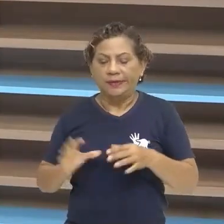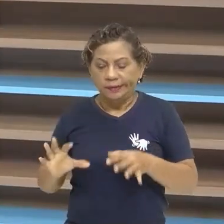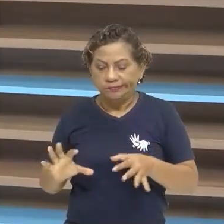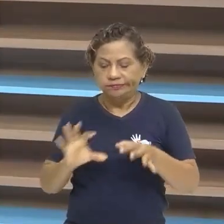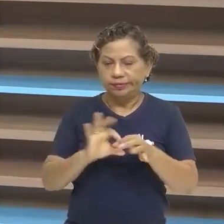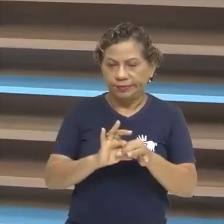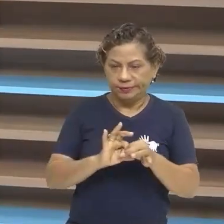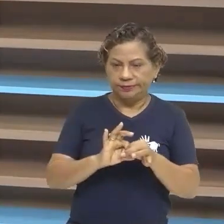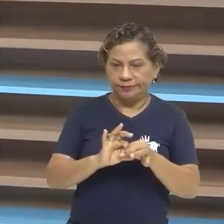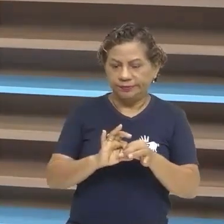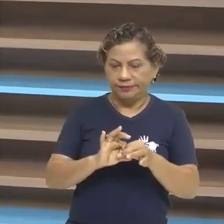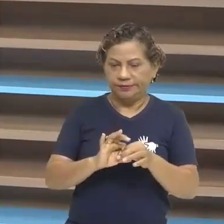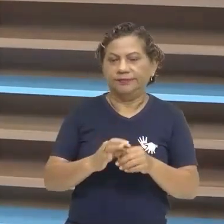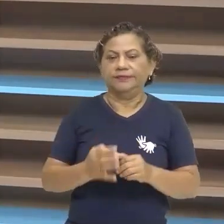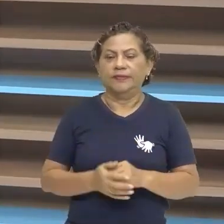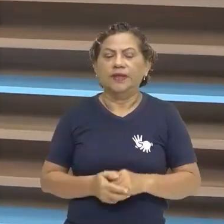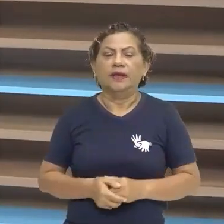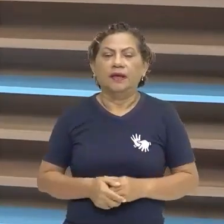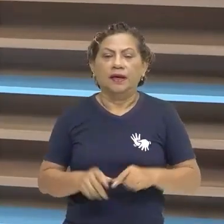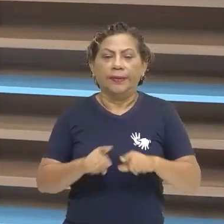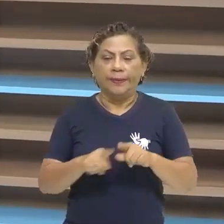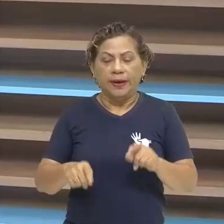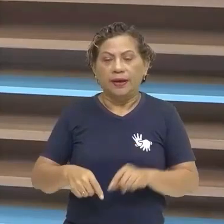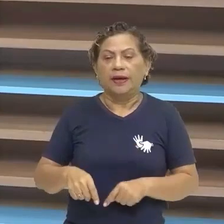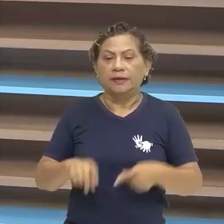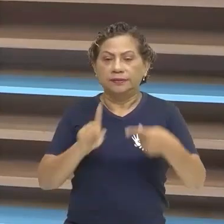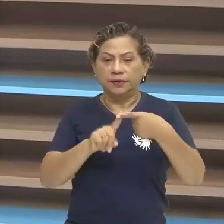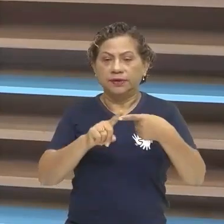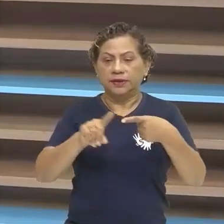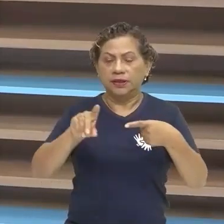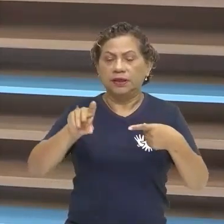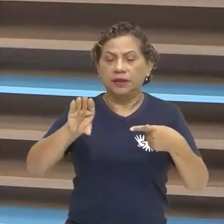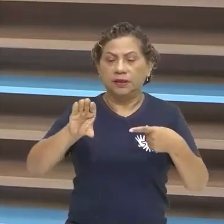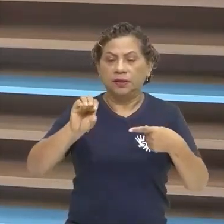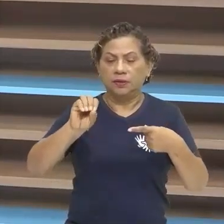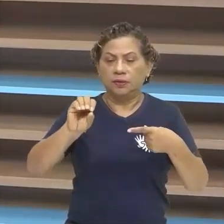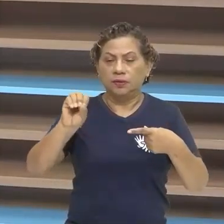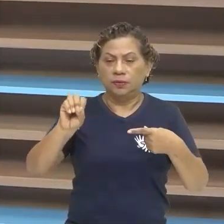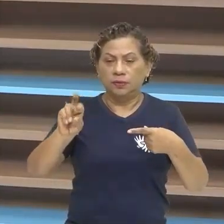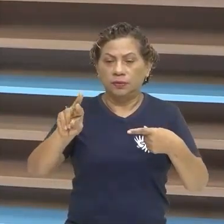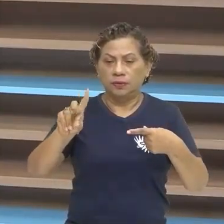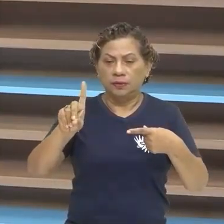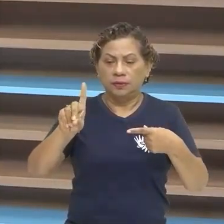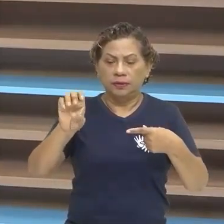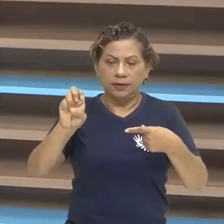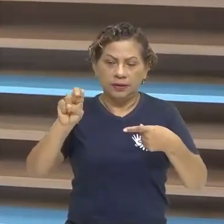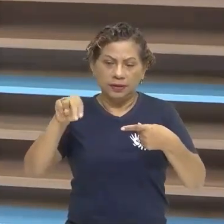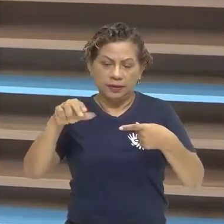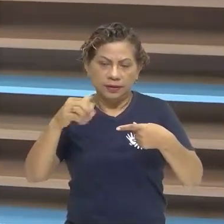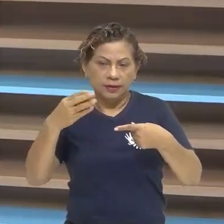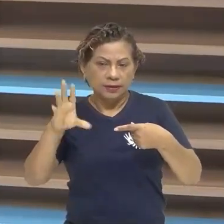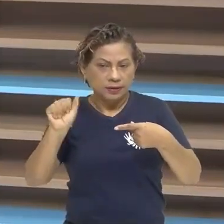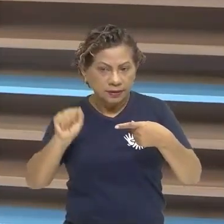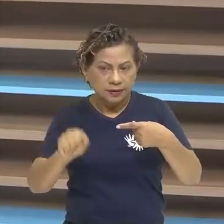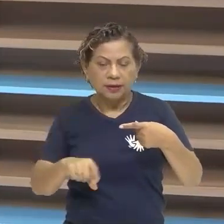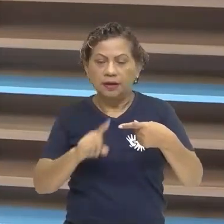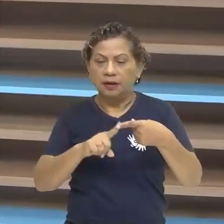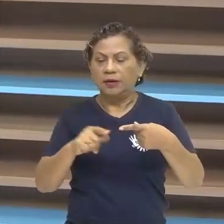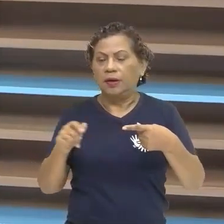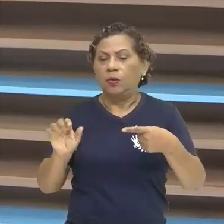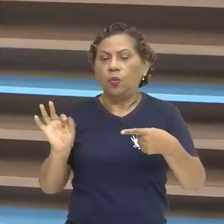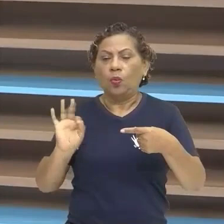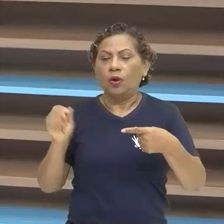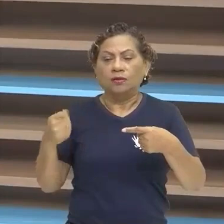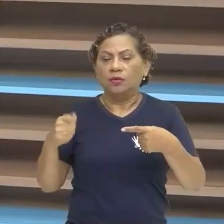a oração principal. Porém, no período composto por coordenação, que é construído por orações coordenadas,